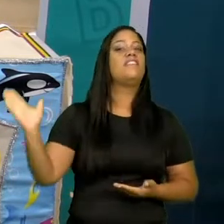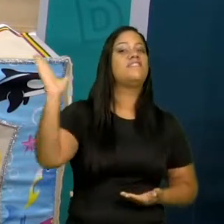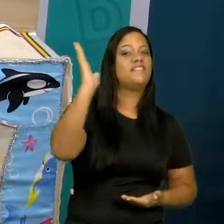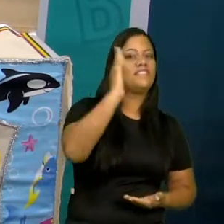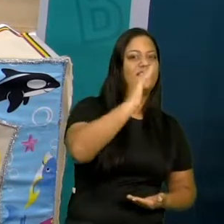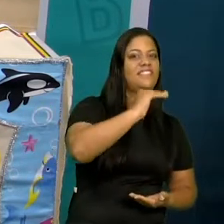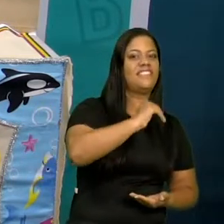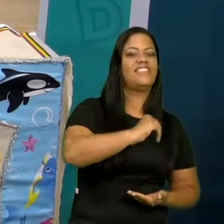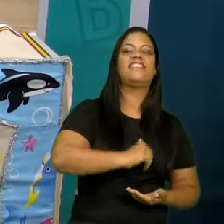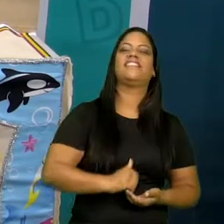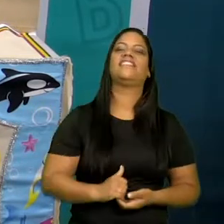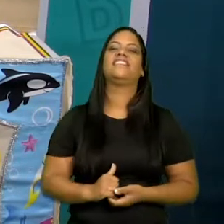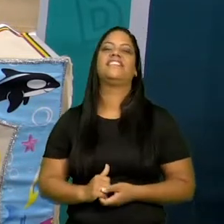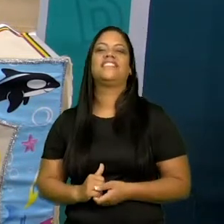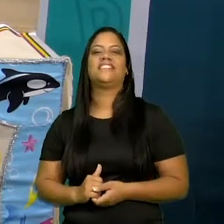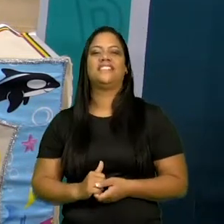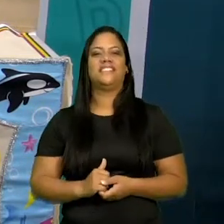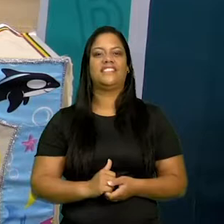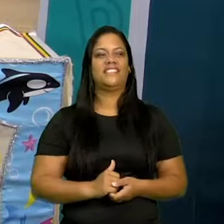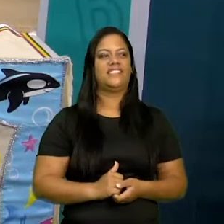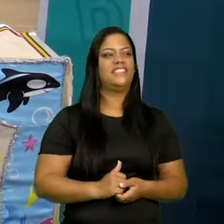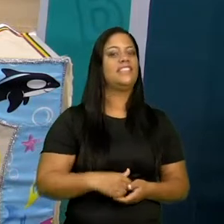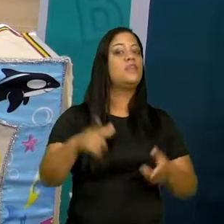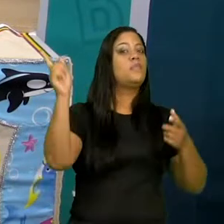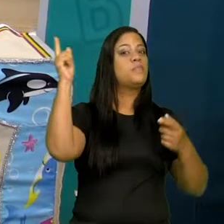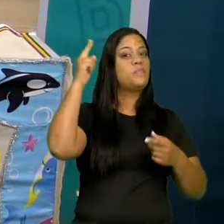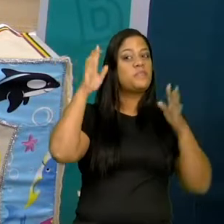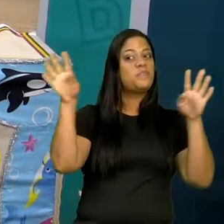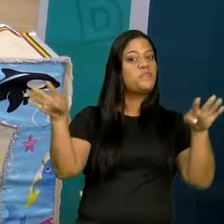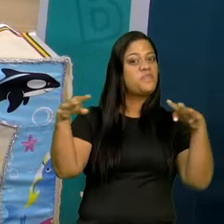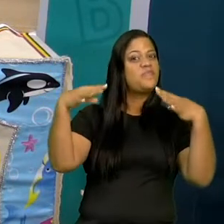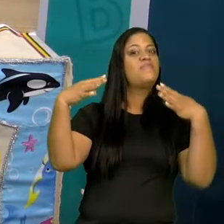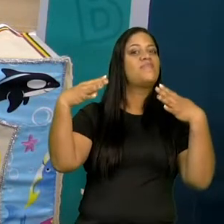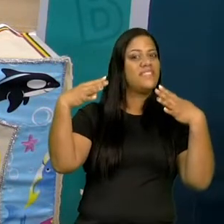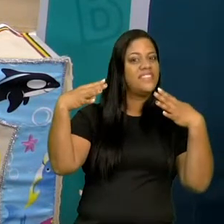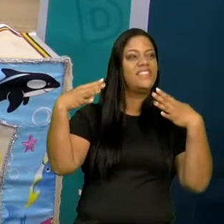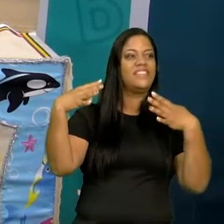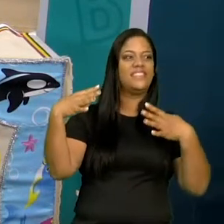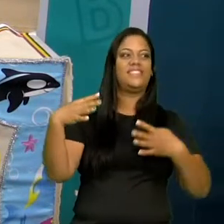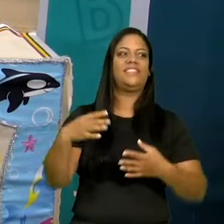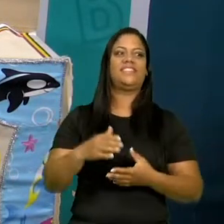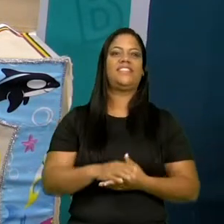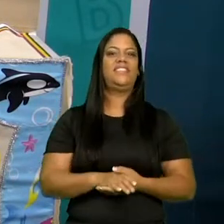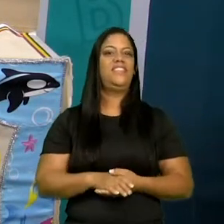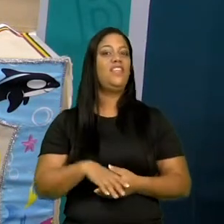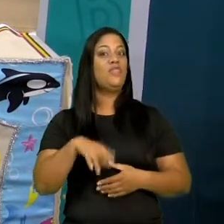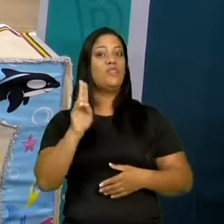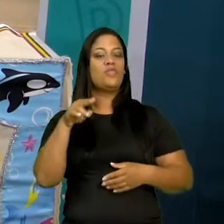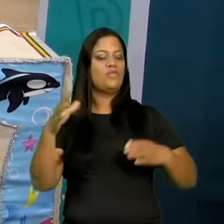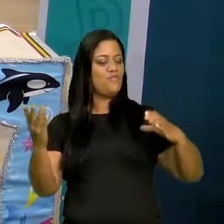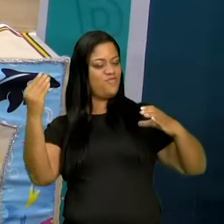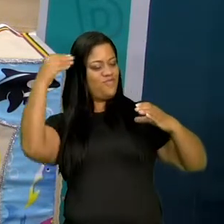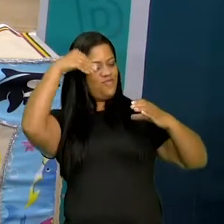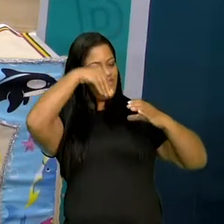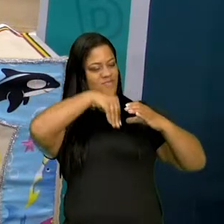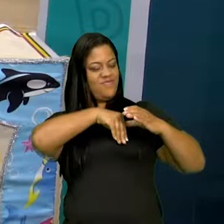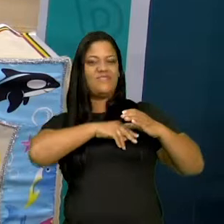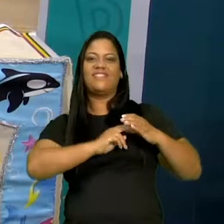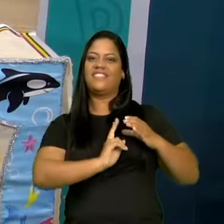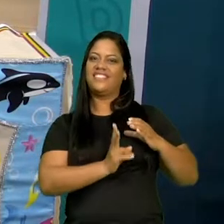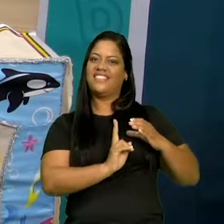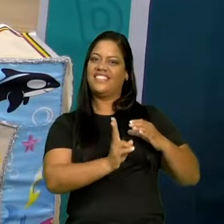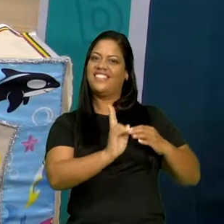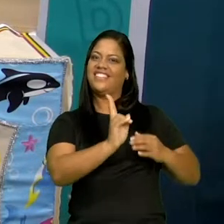contar. Vamos lá, preste atenção. E jamais ela vai sair do seu